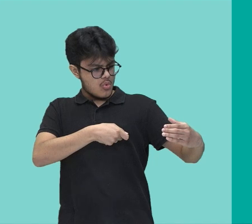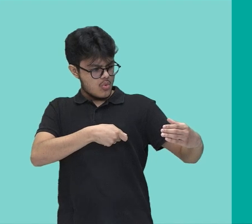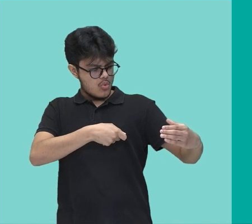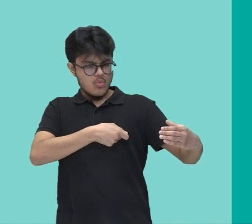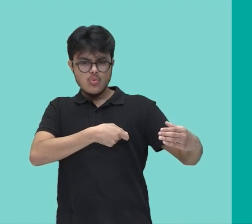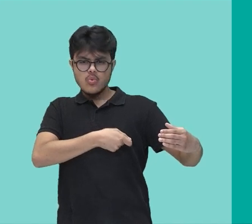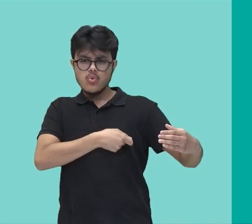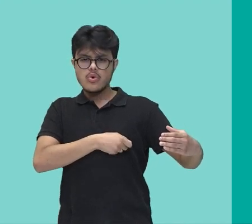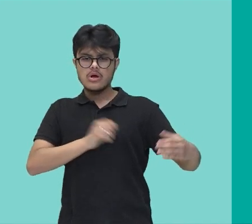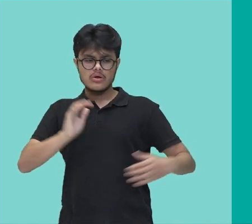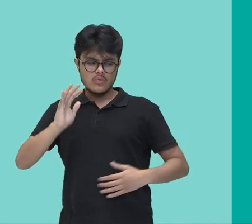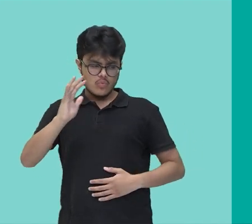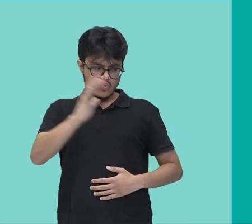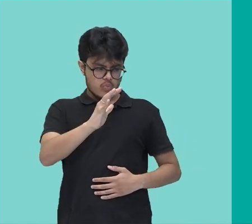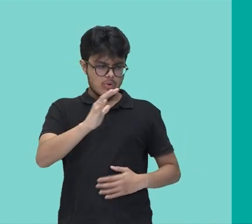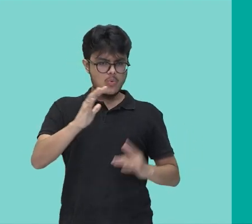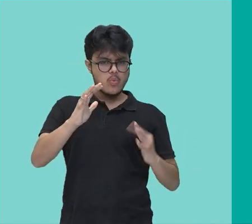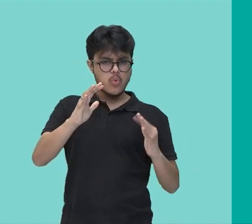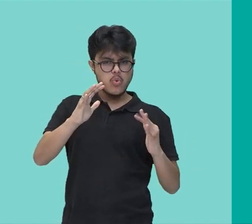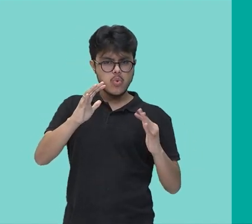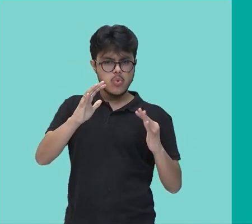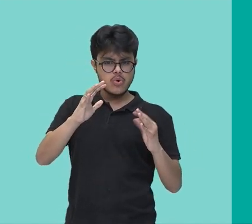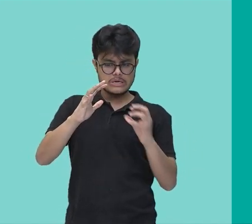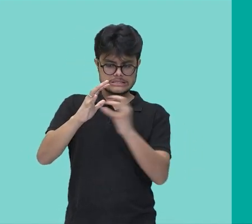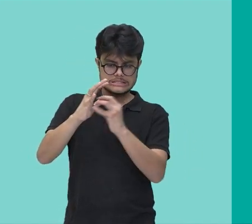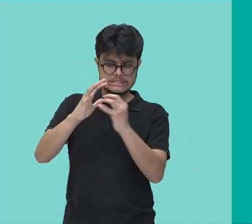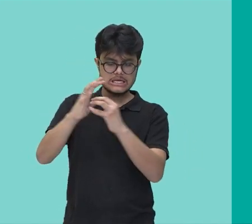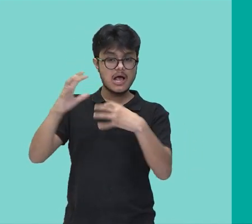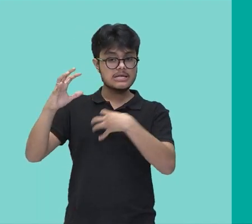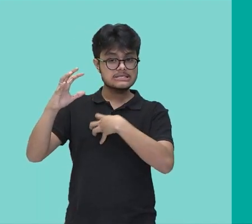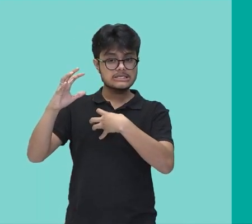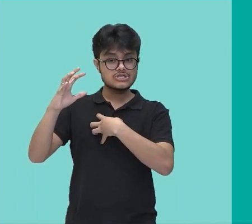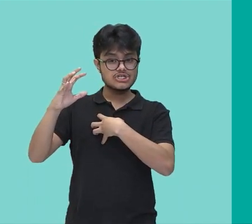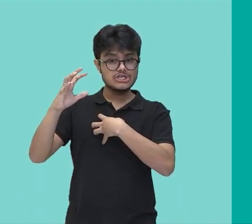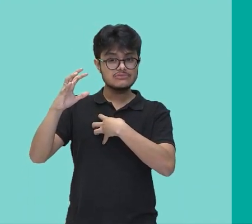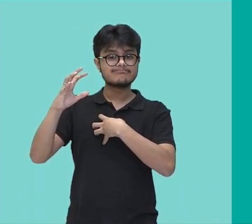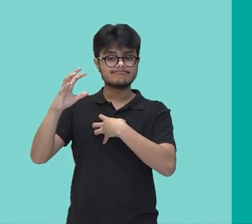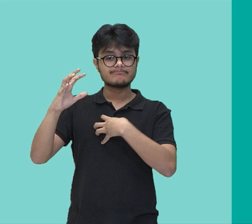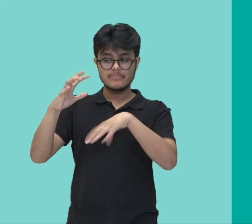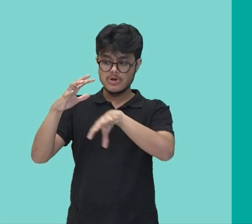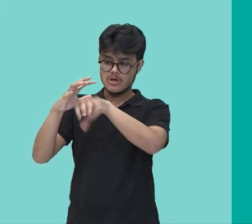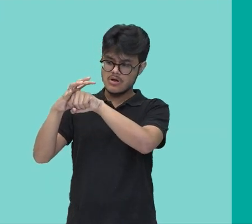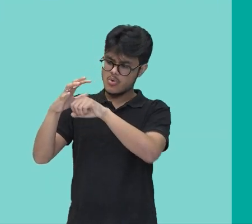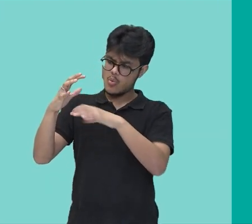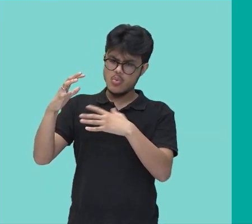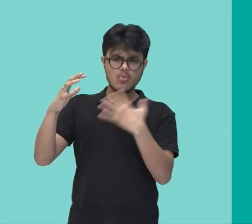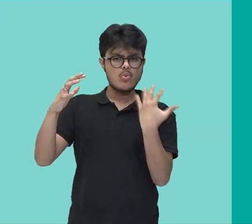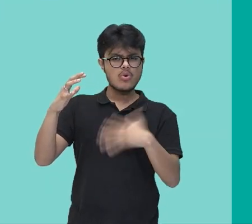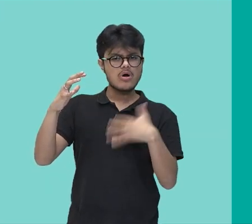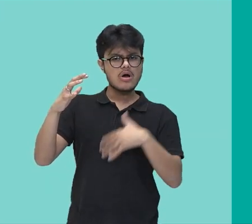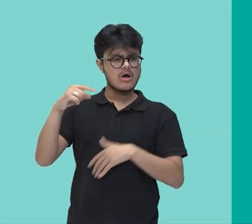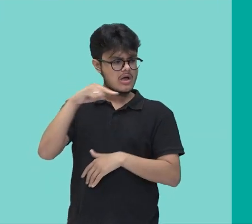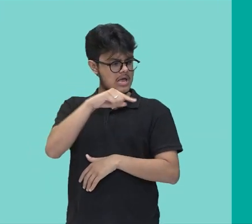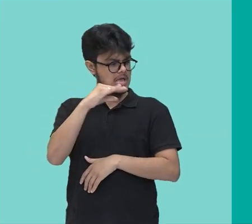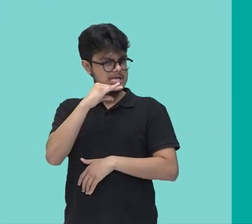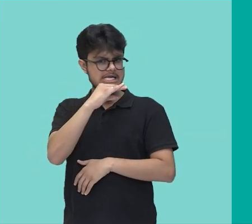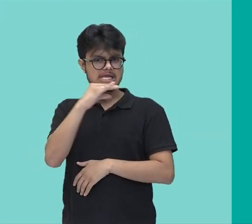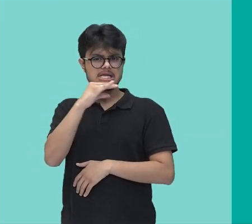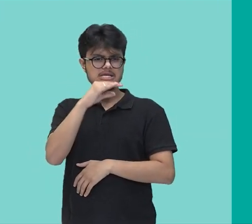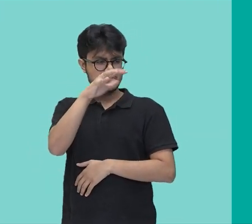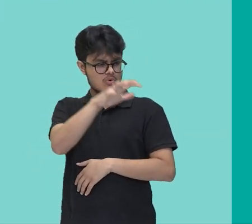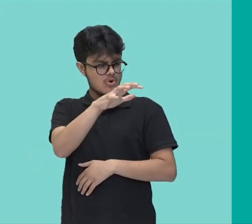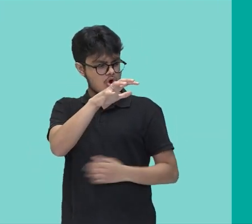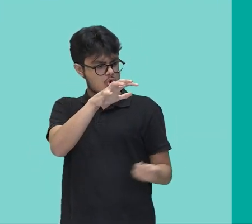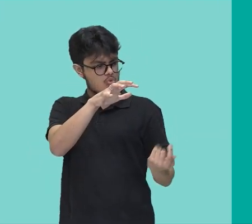mão próximo dessa chama, eu sentiria o aquecimento causado pela temperatura